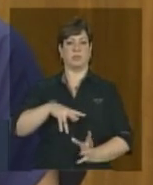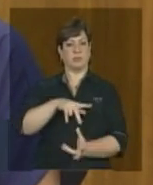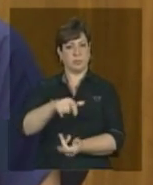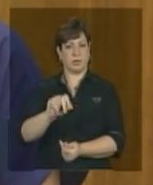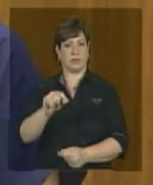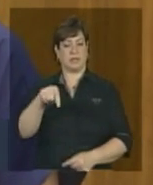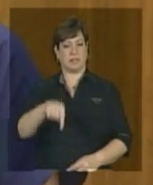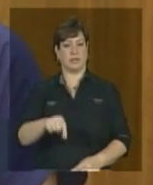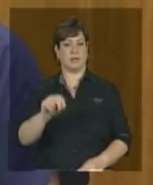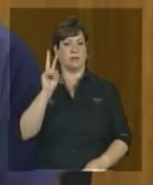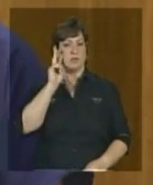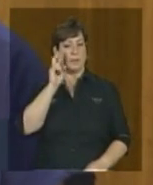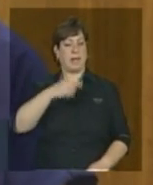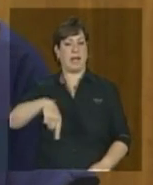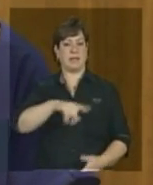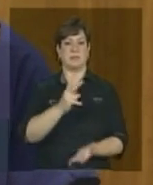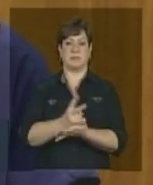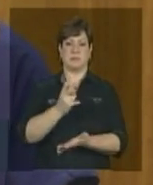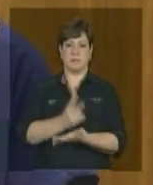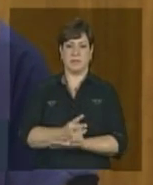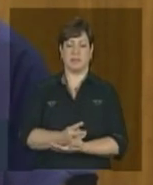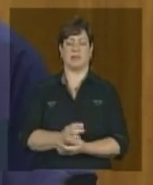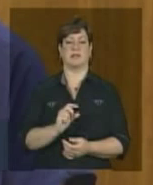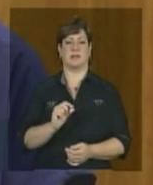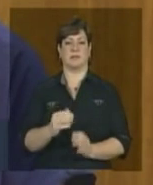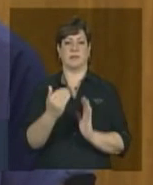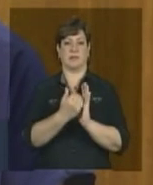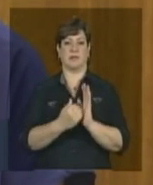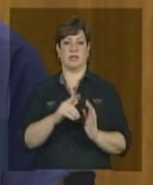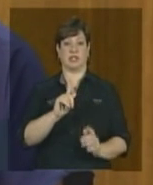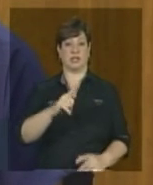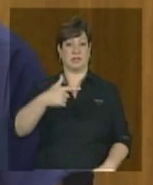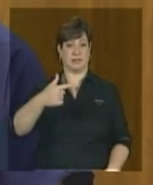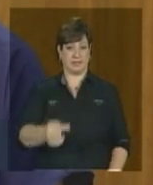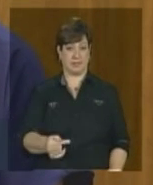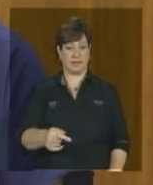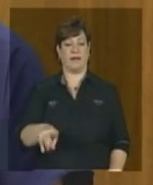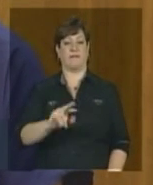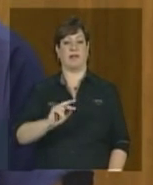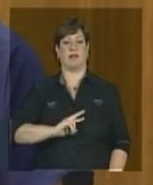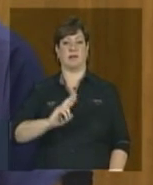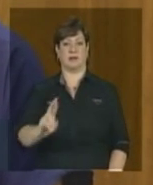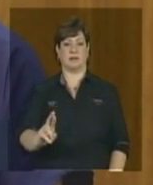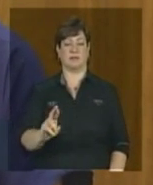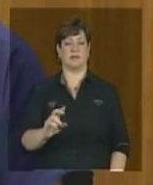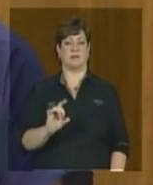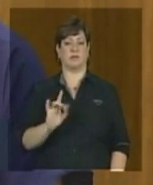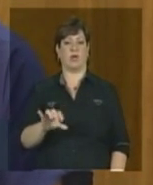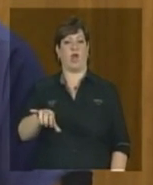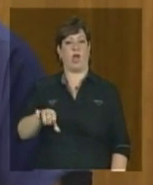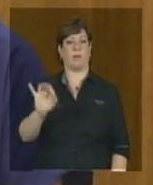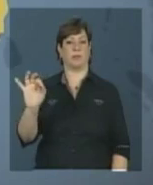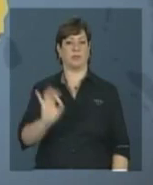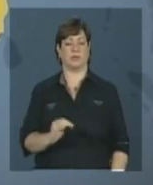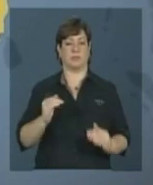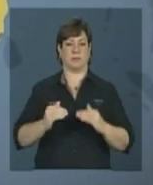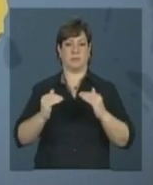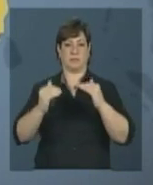E, segundo essas mesmas estimativas, o G7 responderá por apenas 9% do